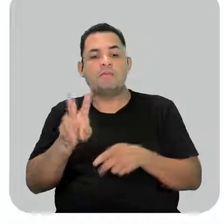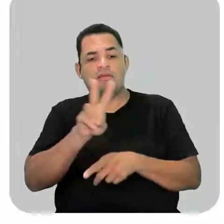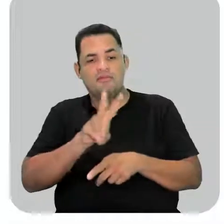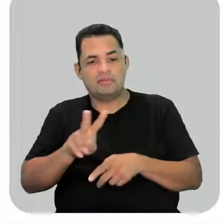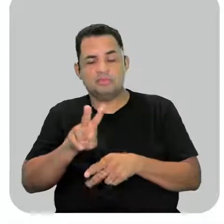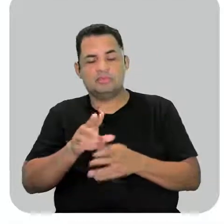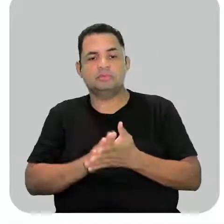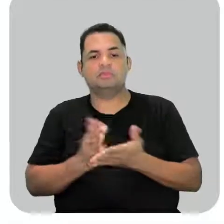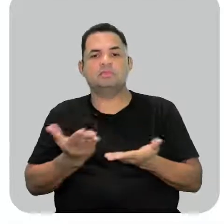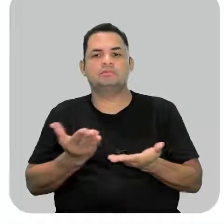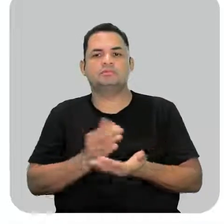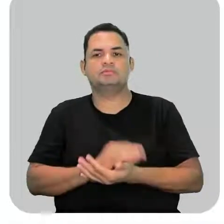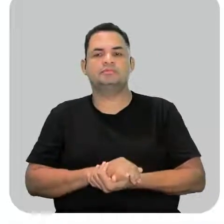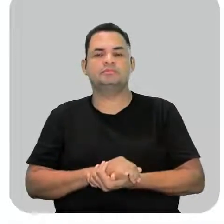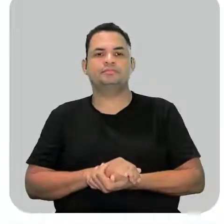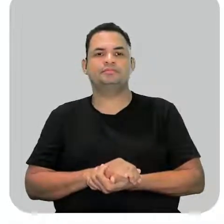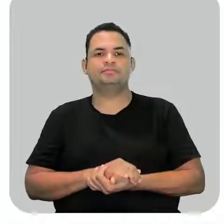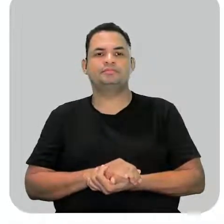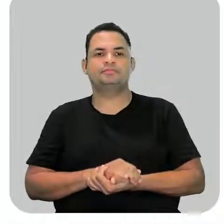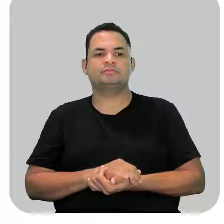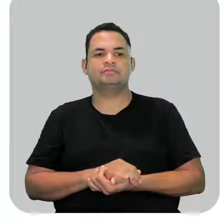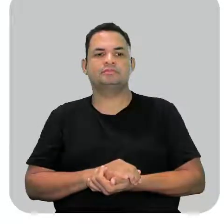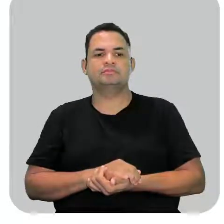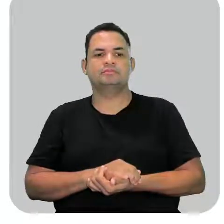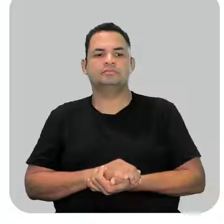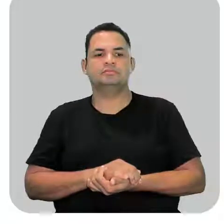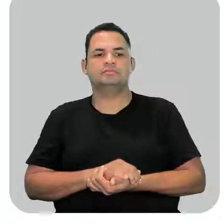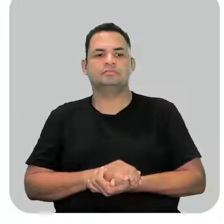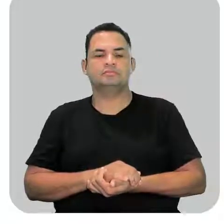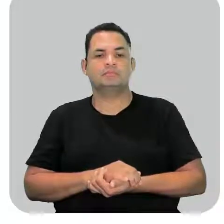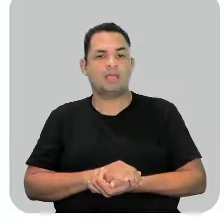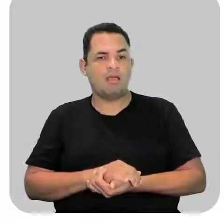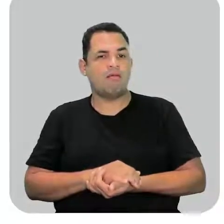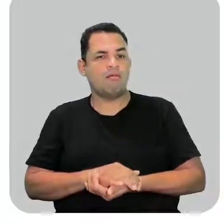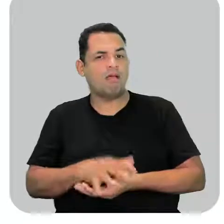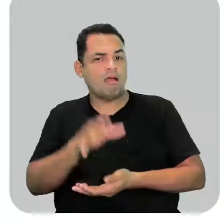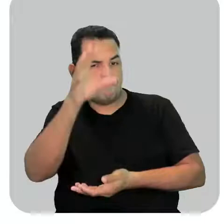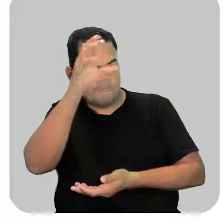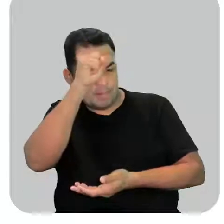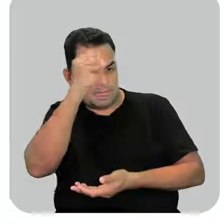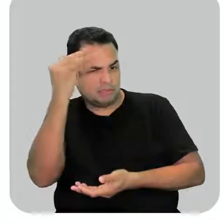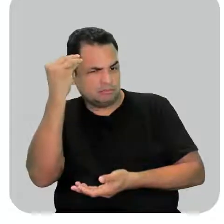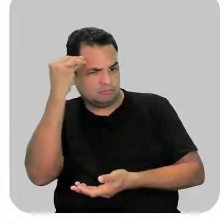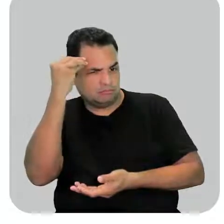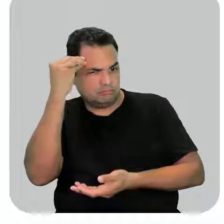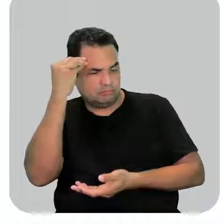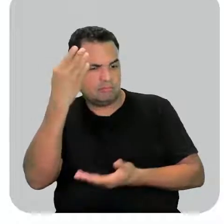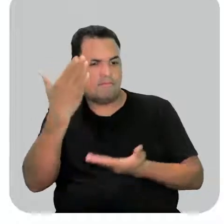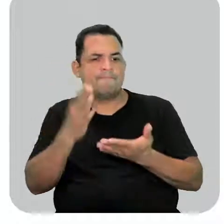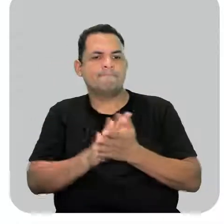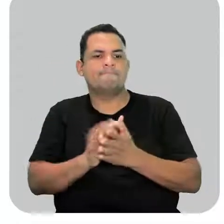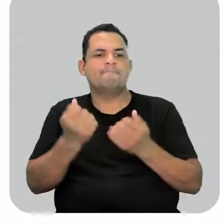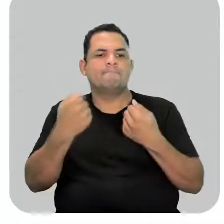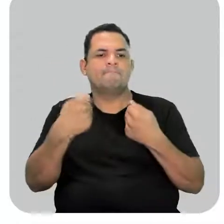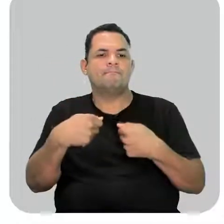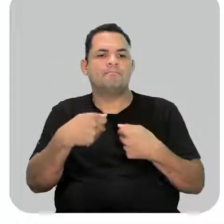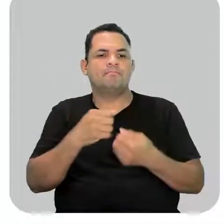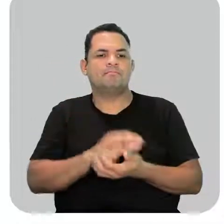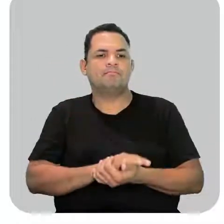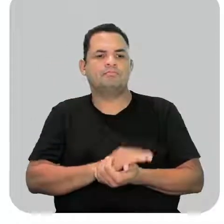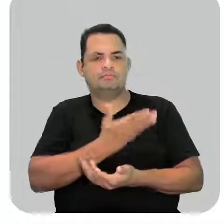estará sendo utilizada. Então, frisa aí na sua mente. Ela pode ser chamada